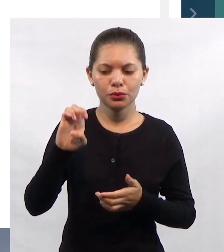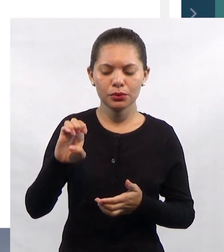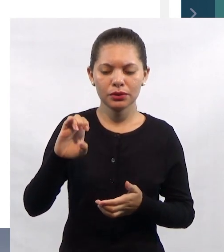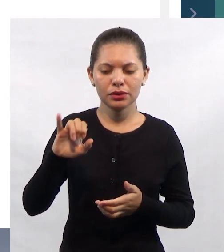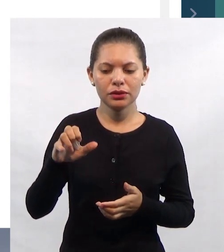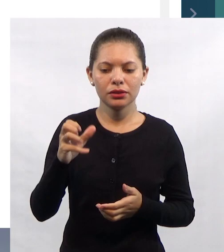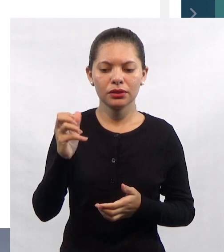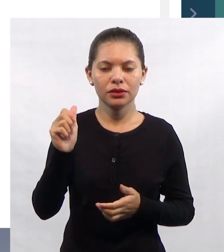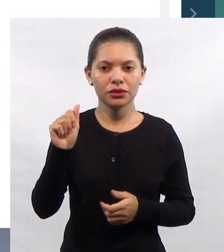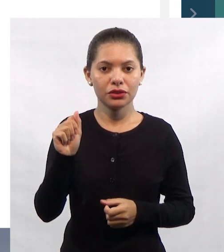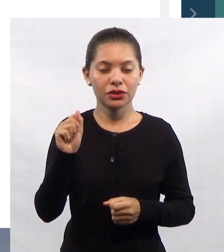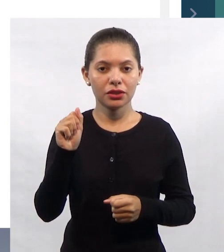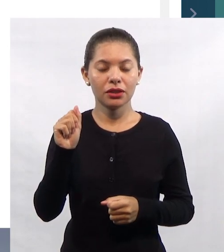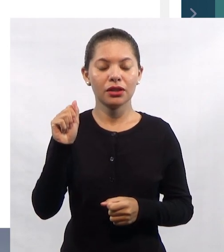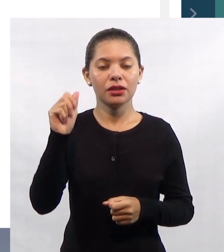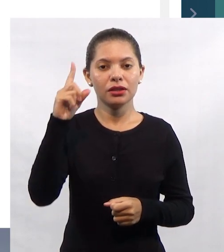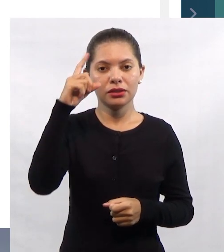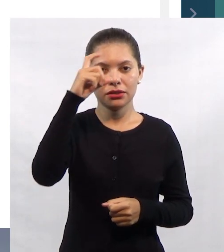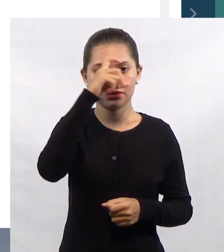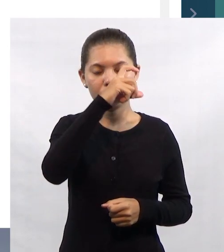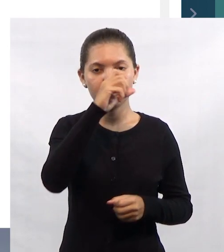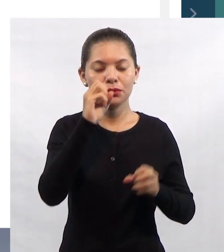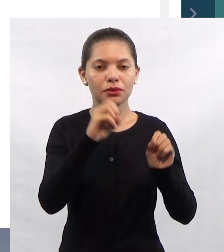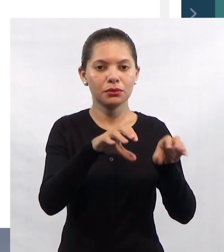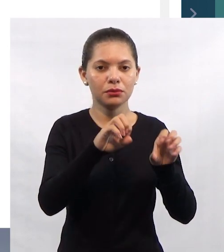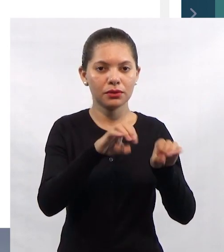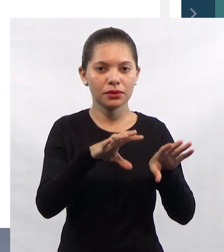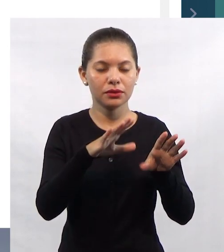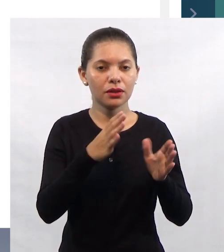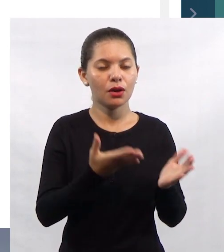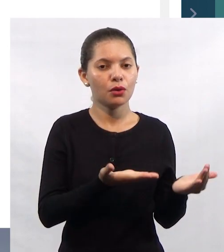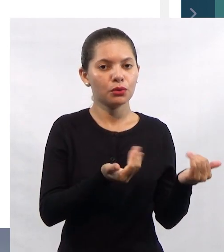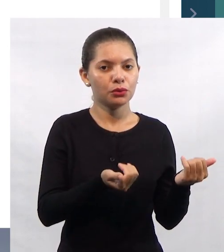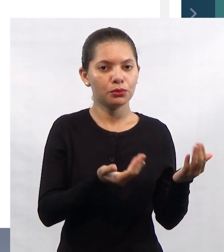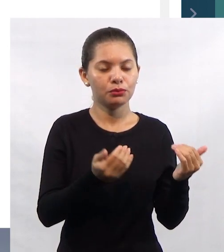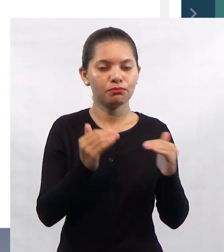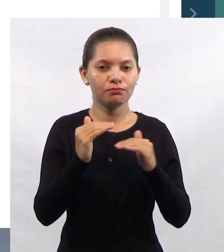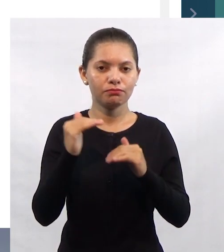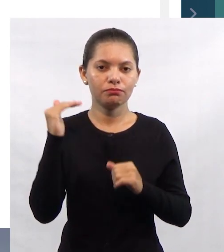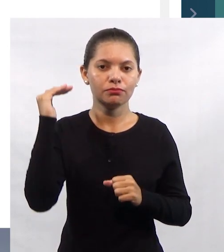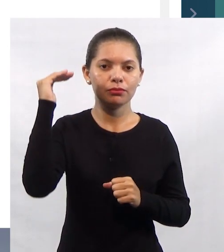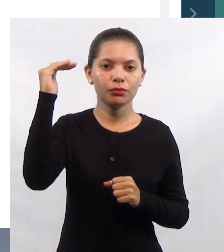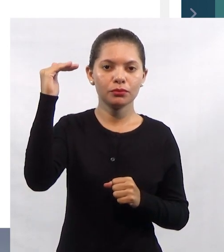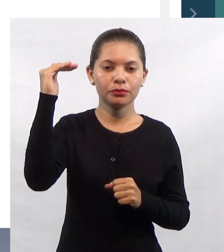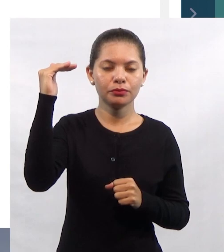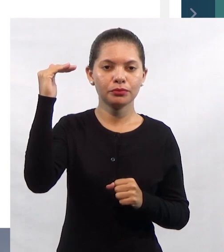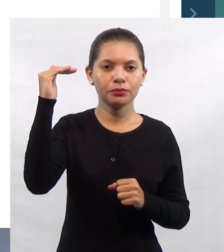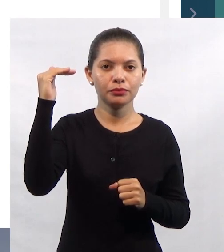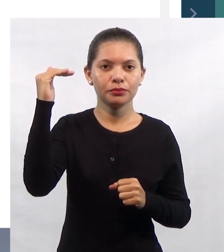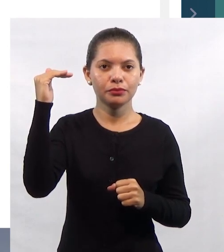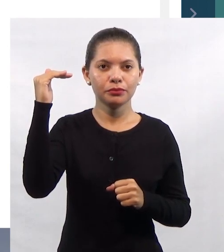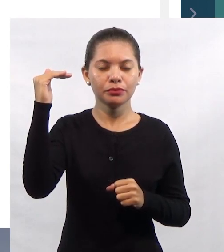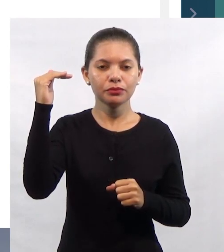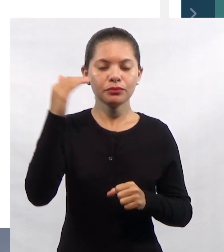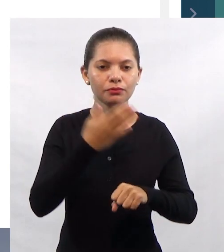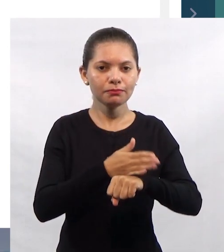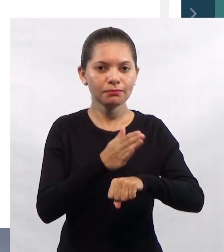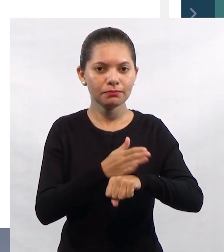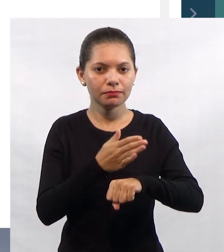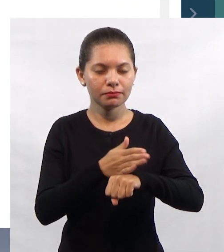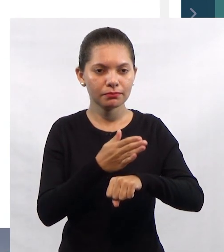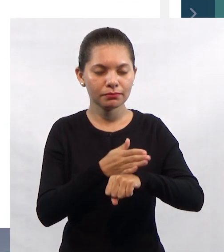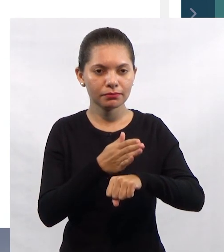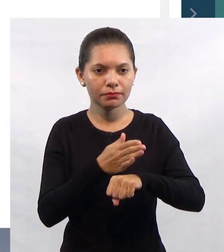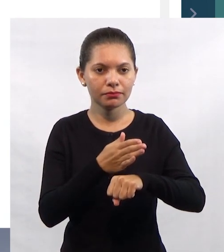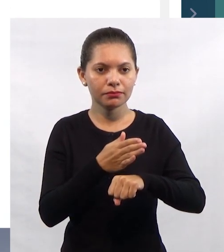a gente destacou alguns aqui, Desafios da Educação de Jovens e Adultos, Construindo Práticas de Alfabetização, da Thelma Ferraz.